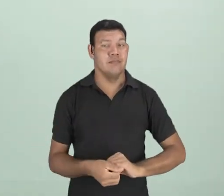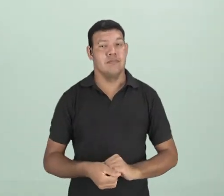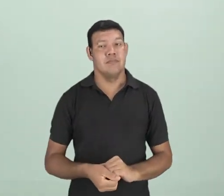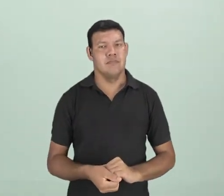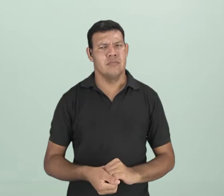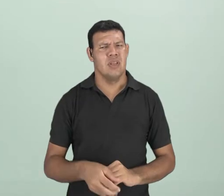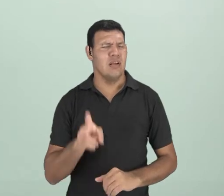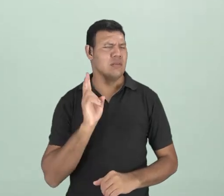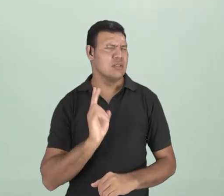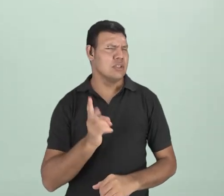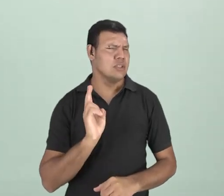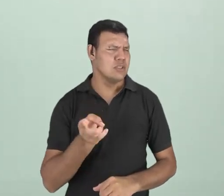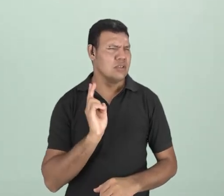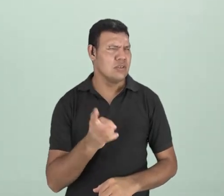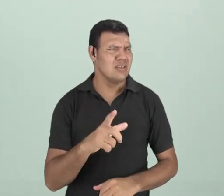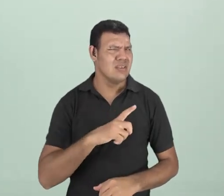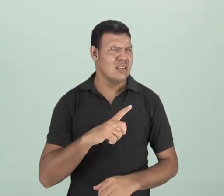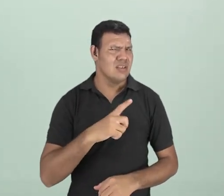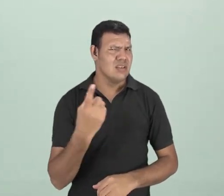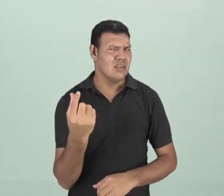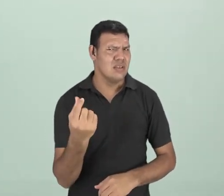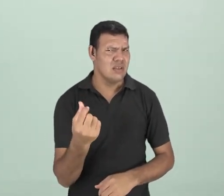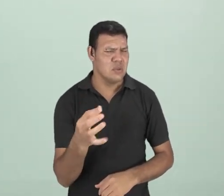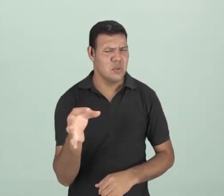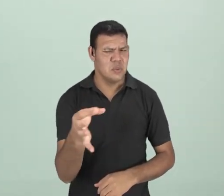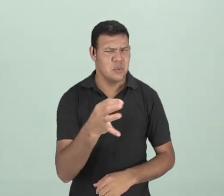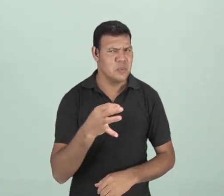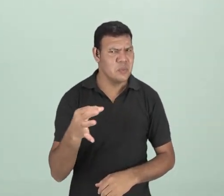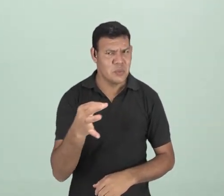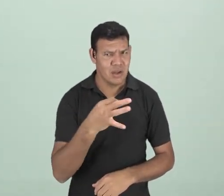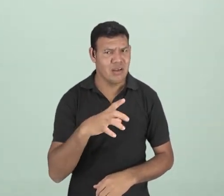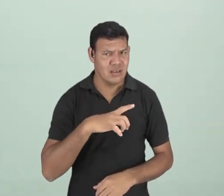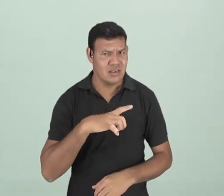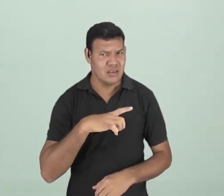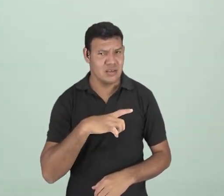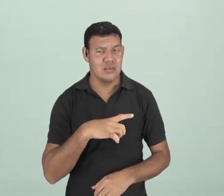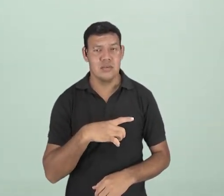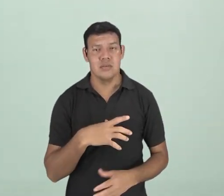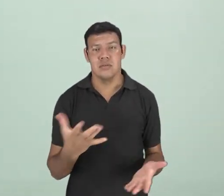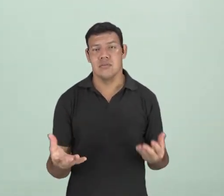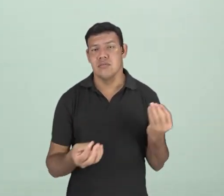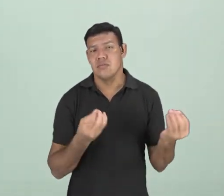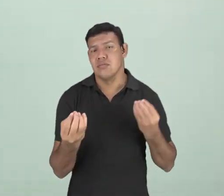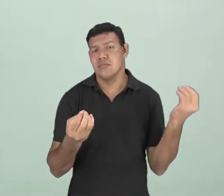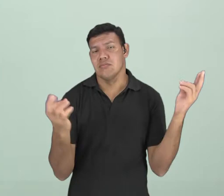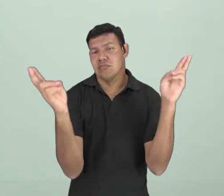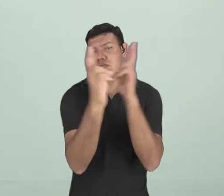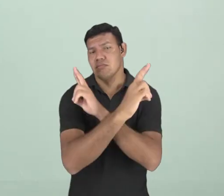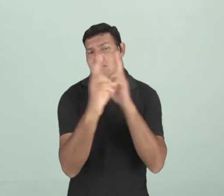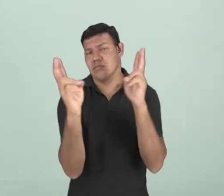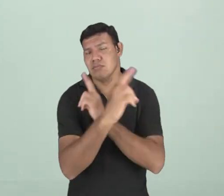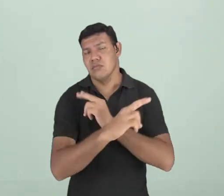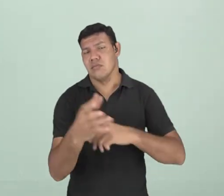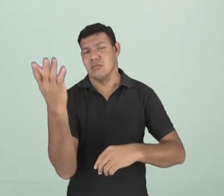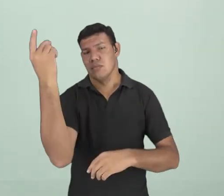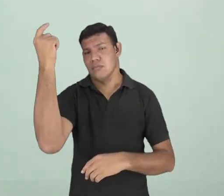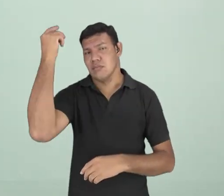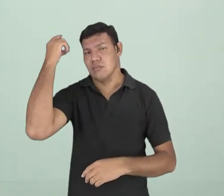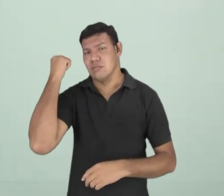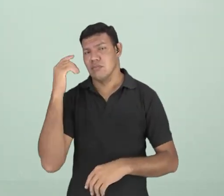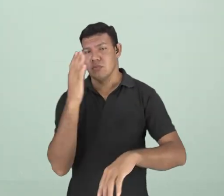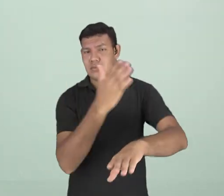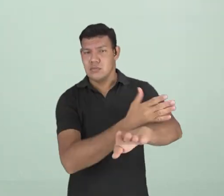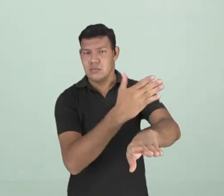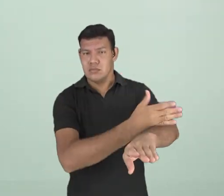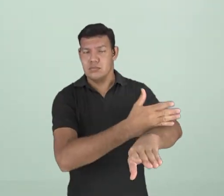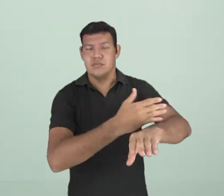sempre existiu o dinheiro? Será que sempre existiu a moeda? Como que eram feitas essas relações comerciais na antiguidade? Vamos